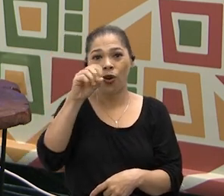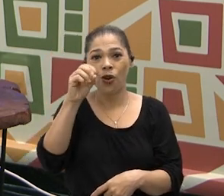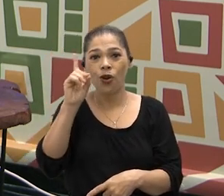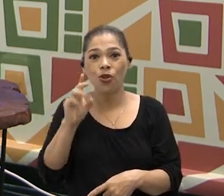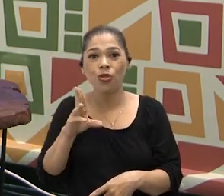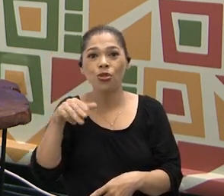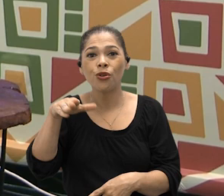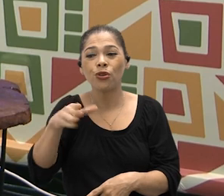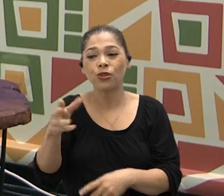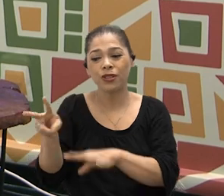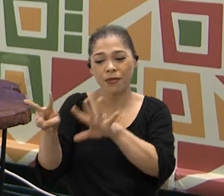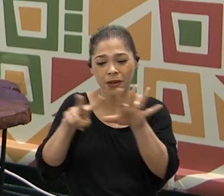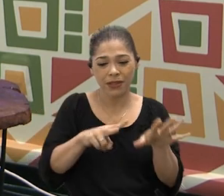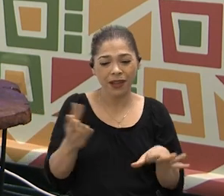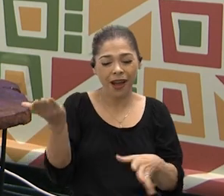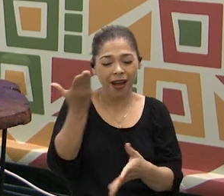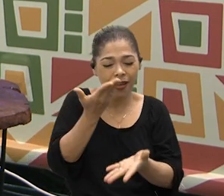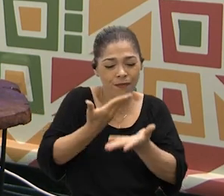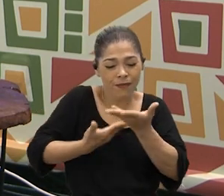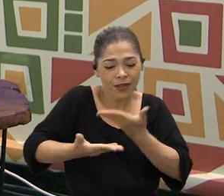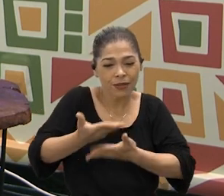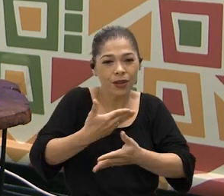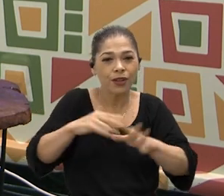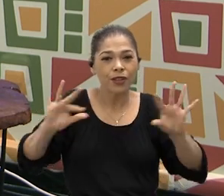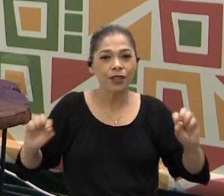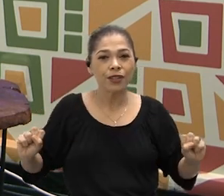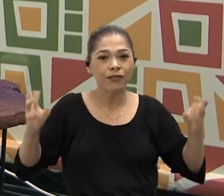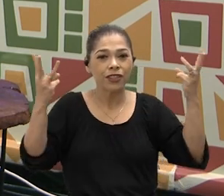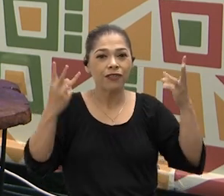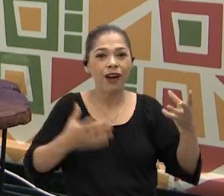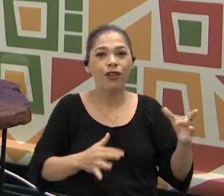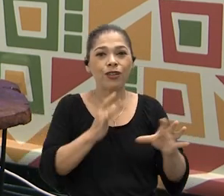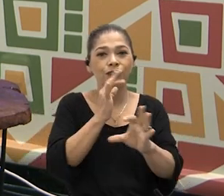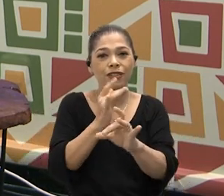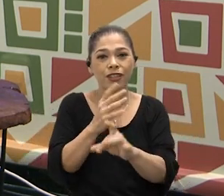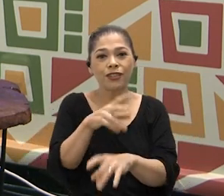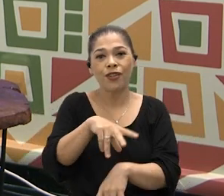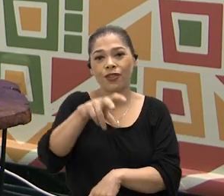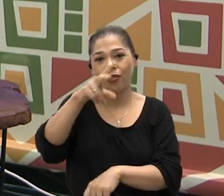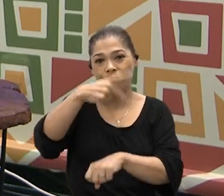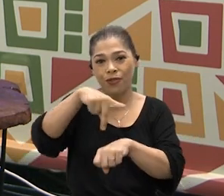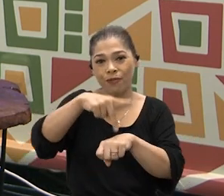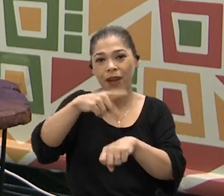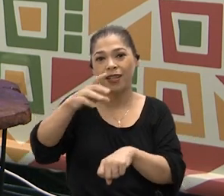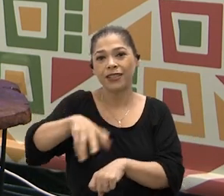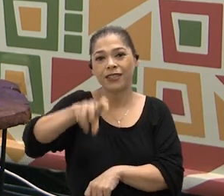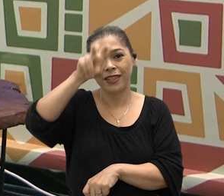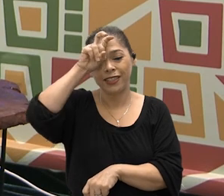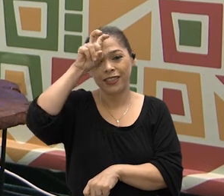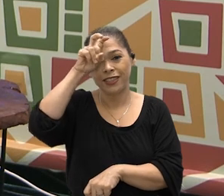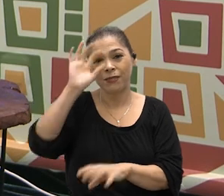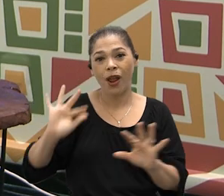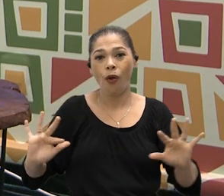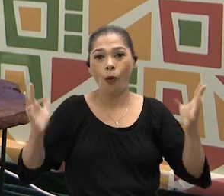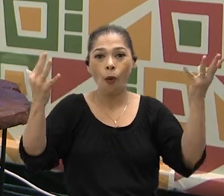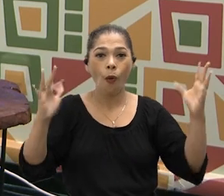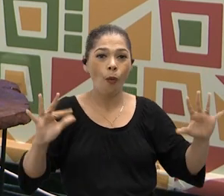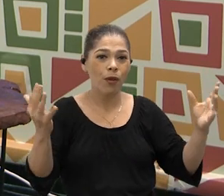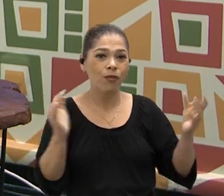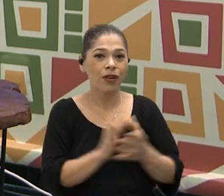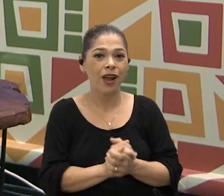participou de um Festival Jazz em Cairo para comemorar